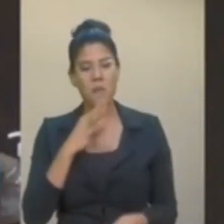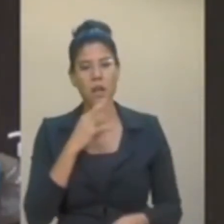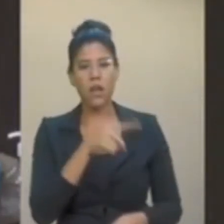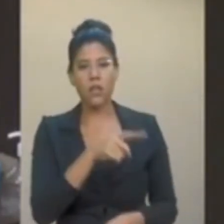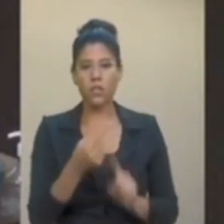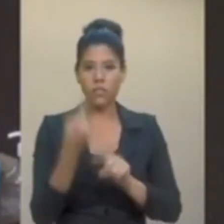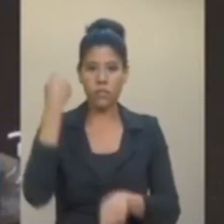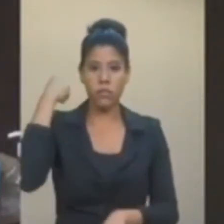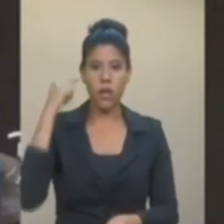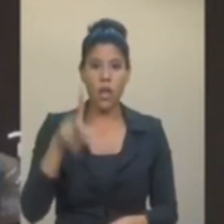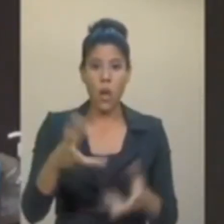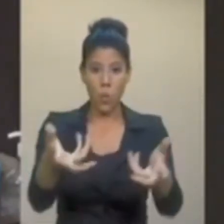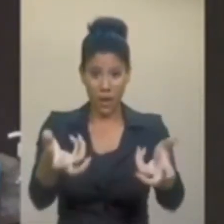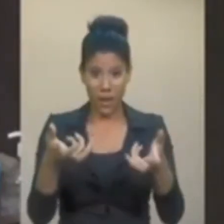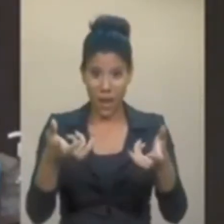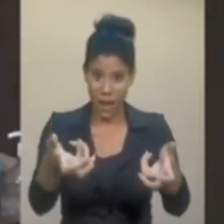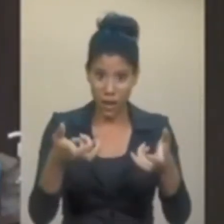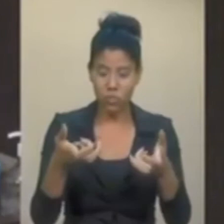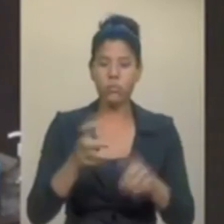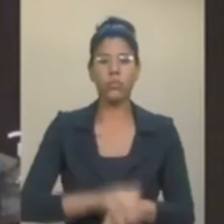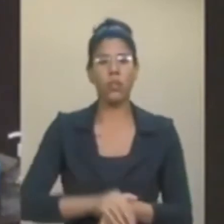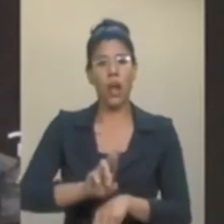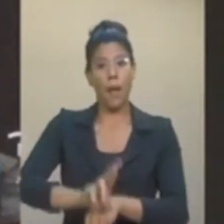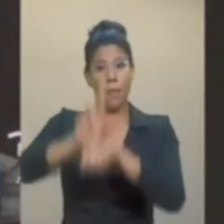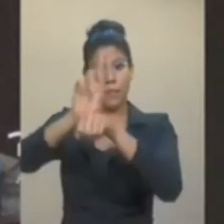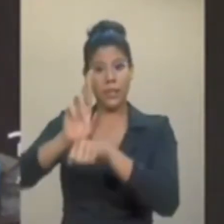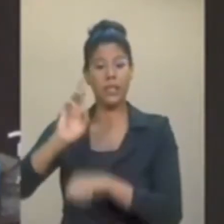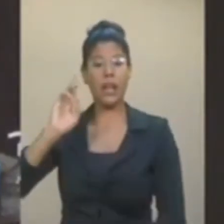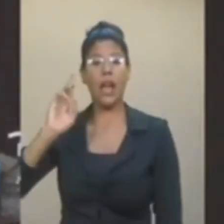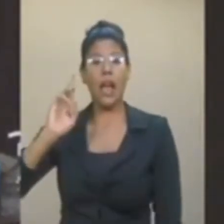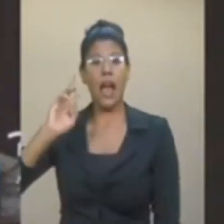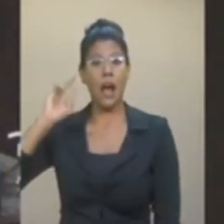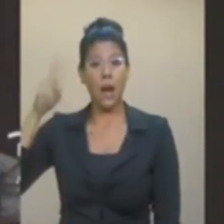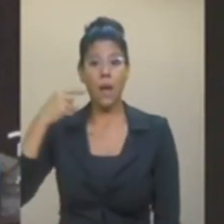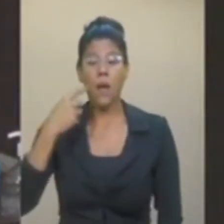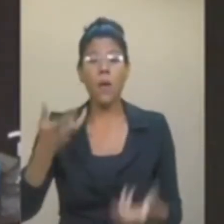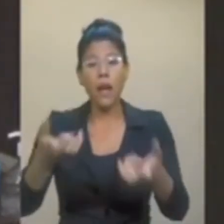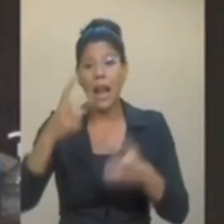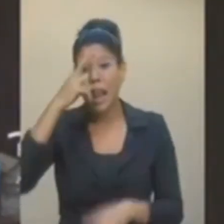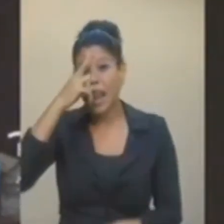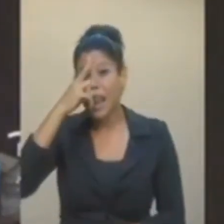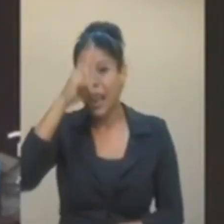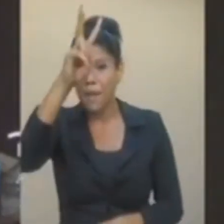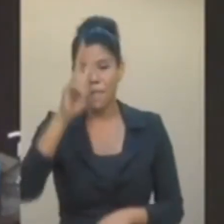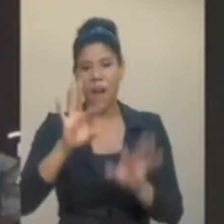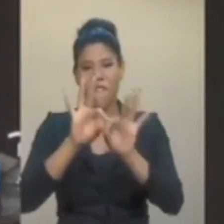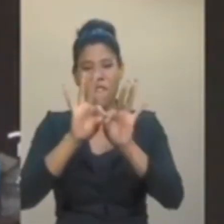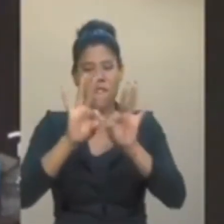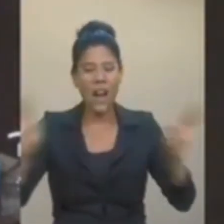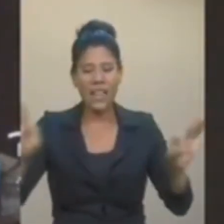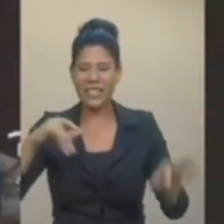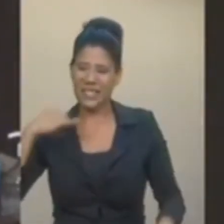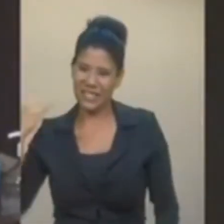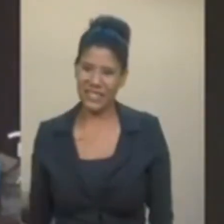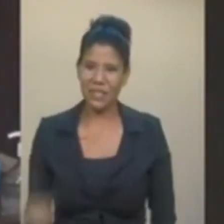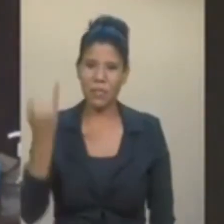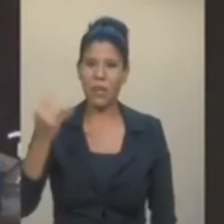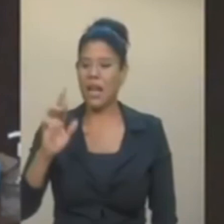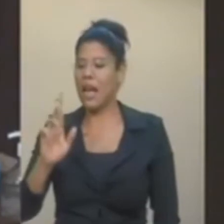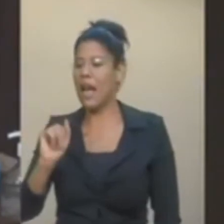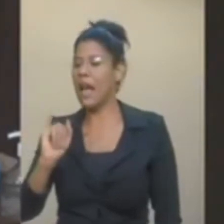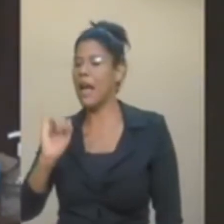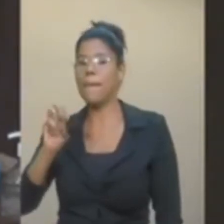em nome desta advogada, eu quero lembrar uma frase fundamental de Raimundo